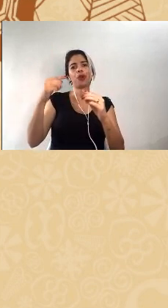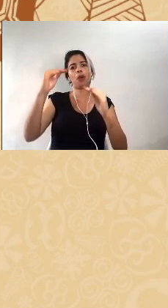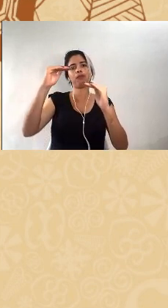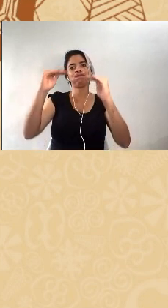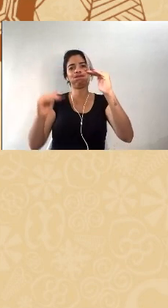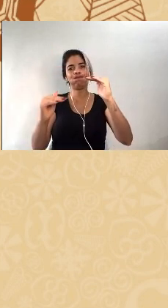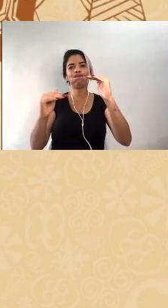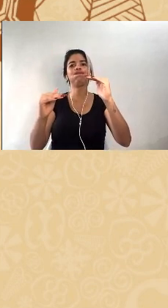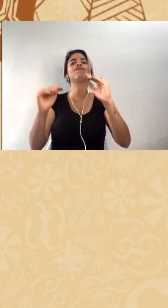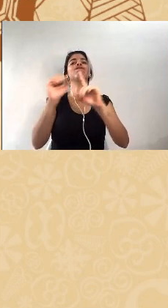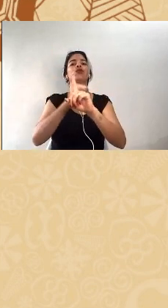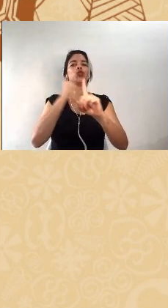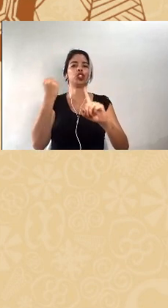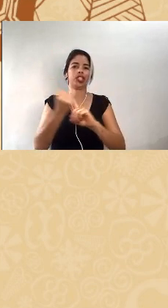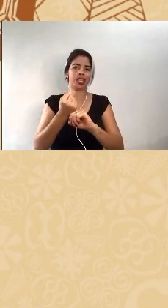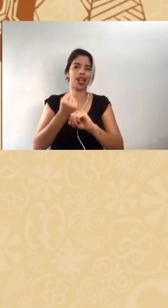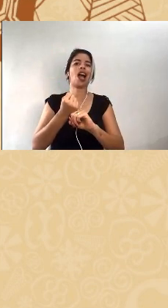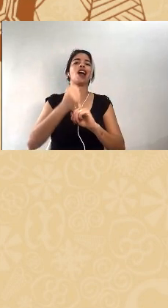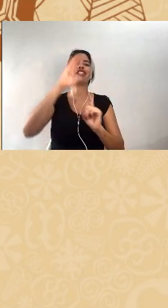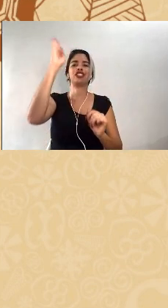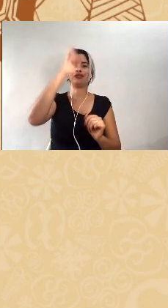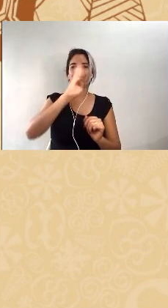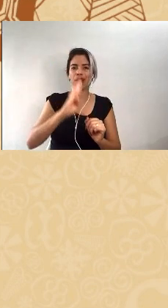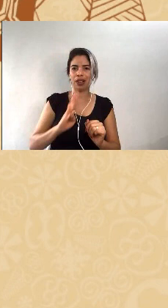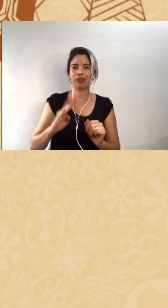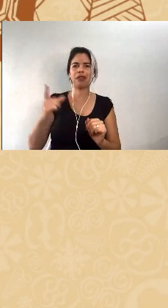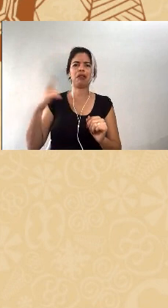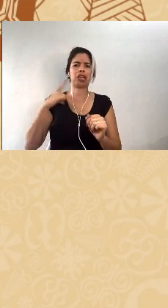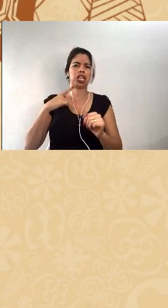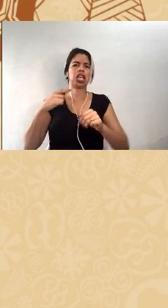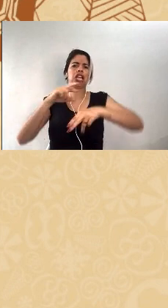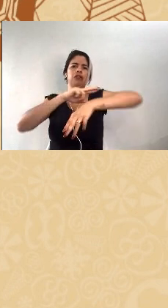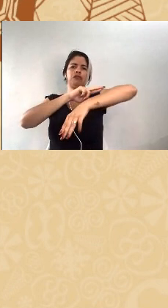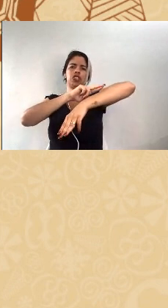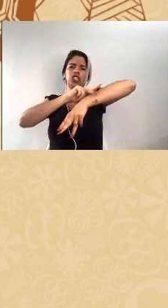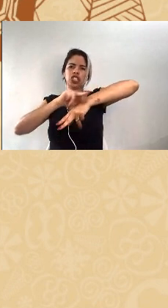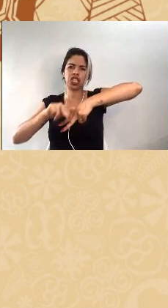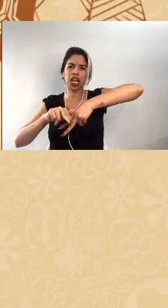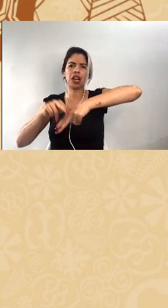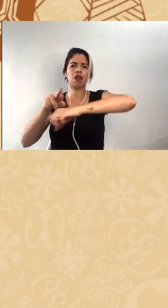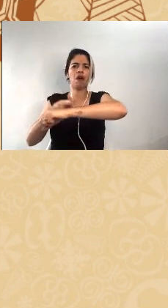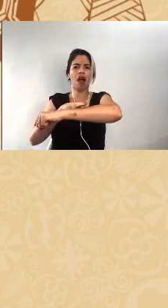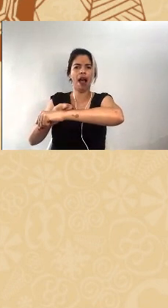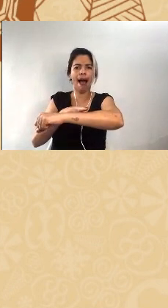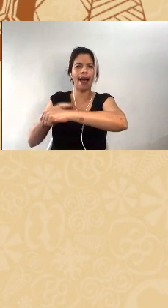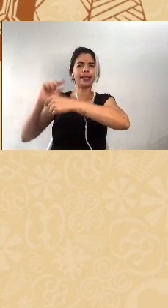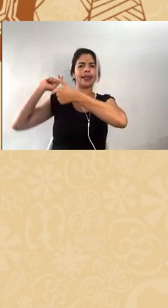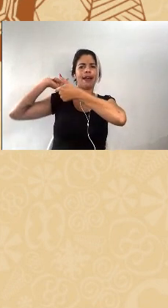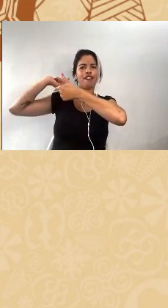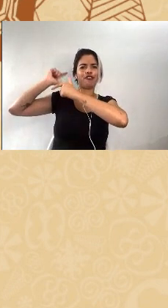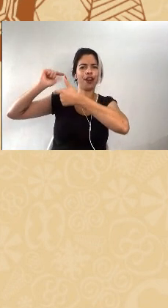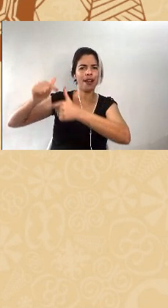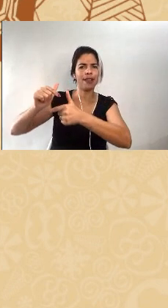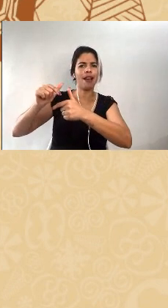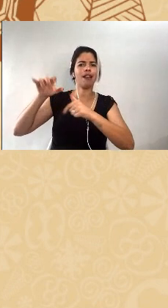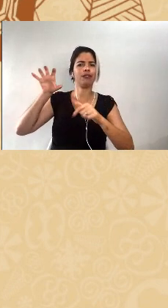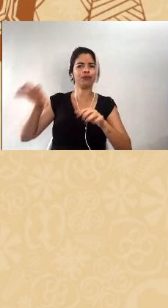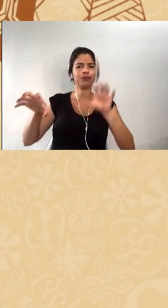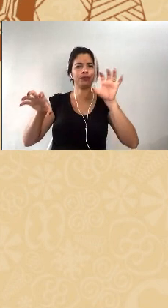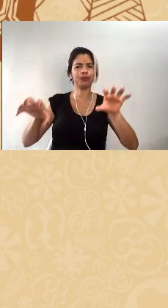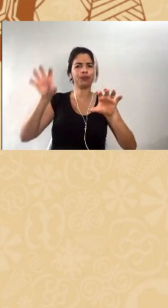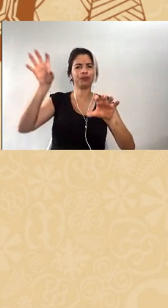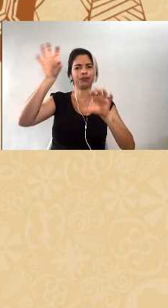diversas características, né? Articulando gênero, raça, classe, geração, território, nacionalidade,